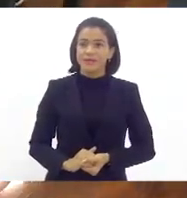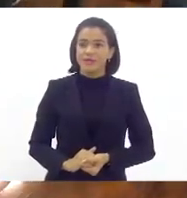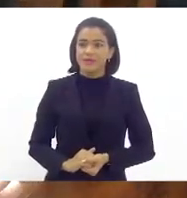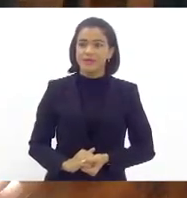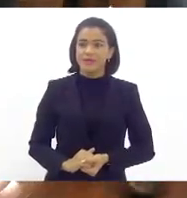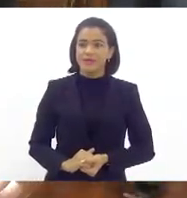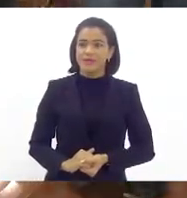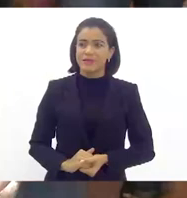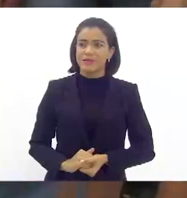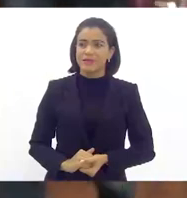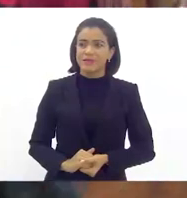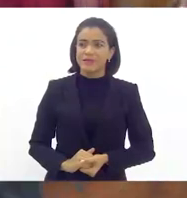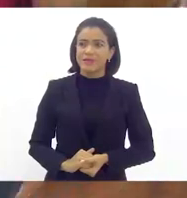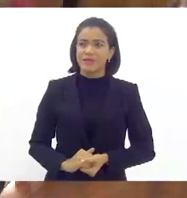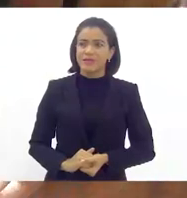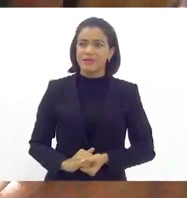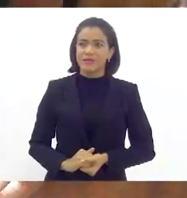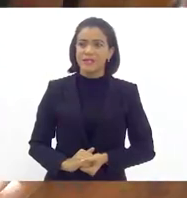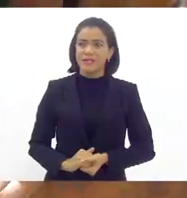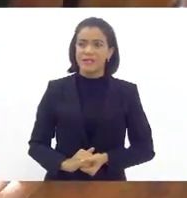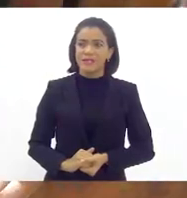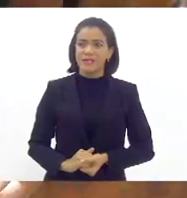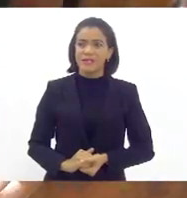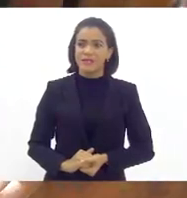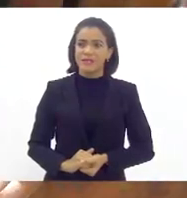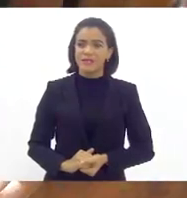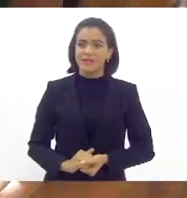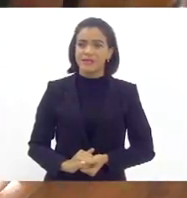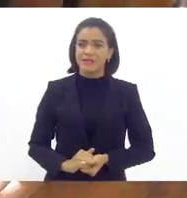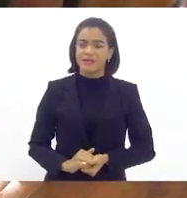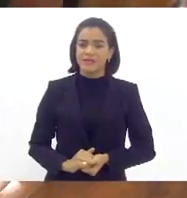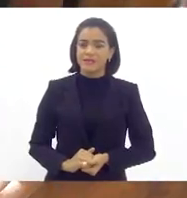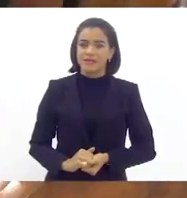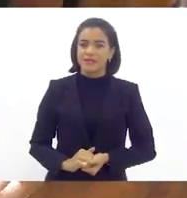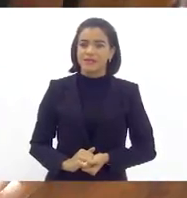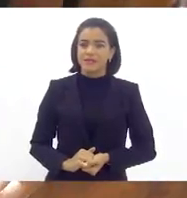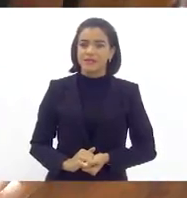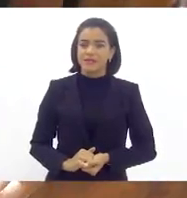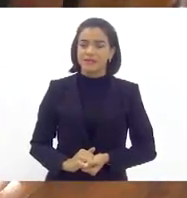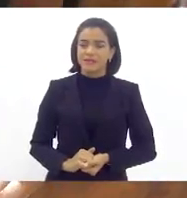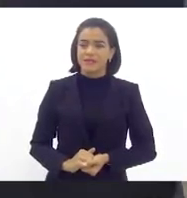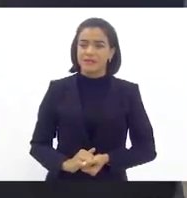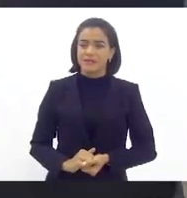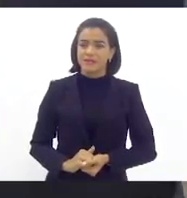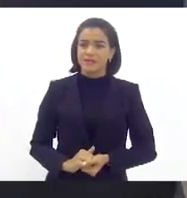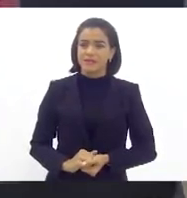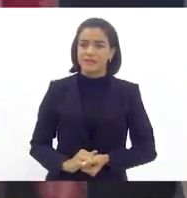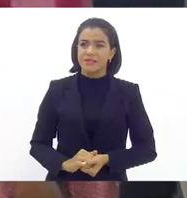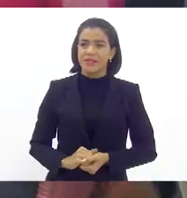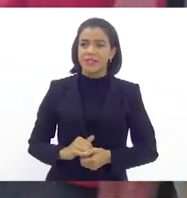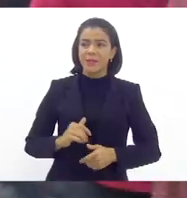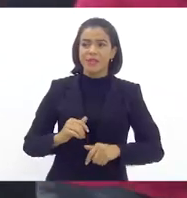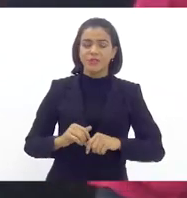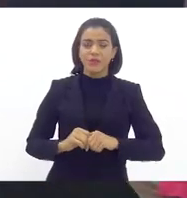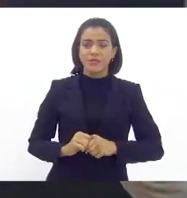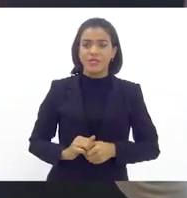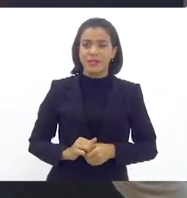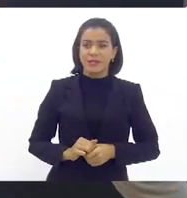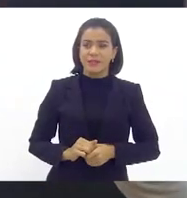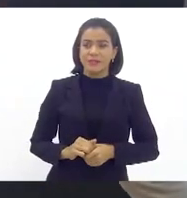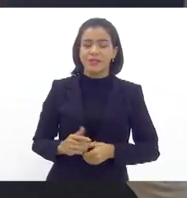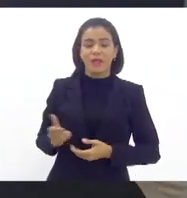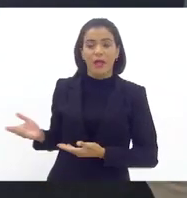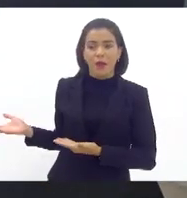Bem, então, saudando a professora Alessandra Pio, chamo também para